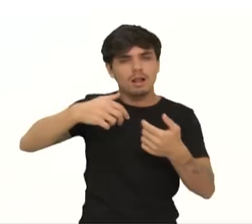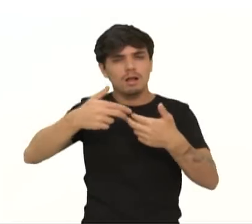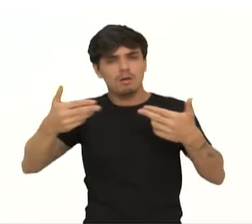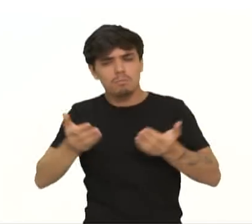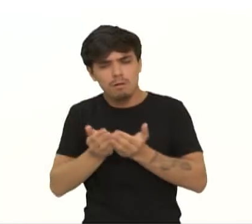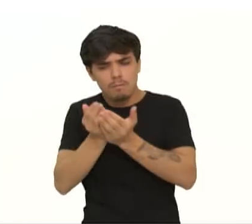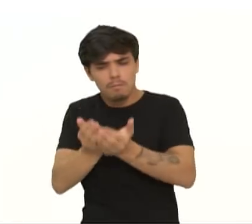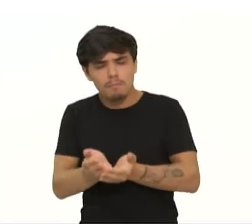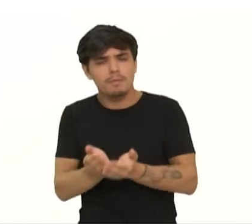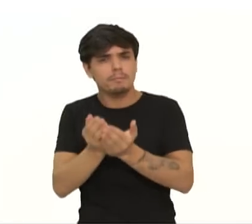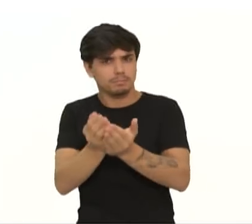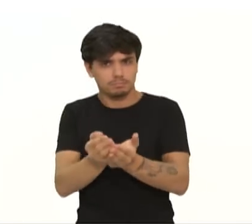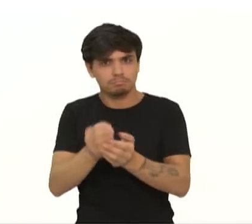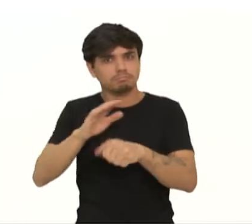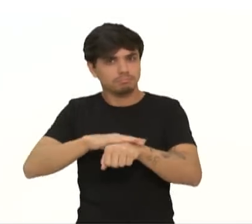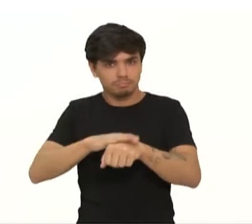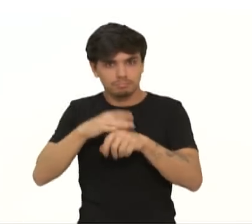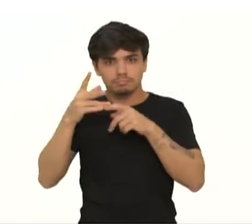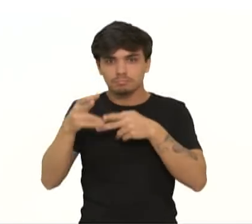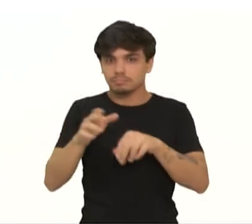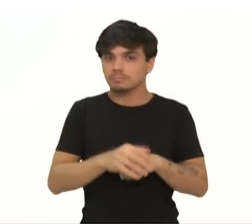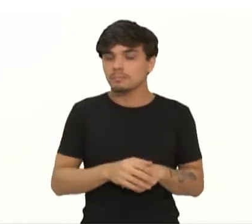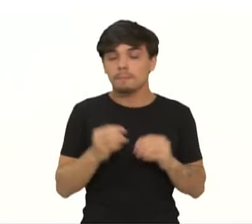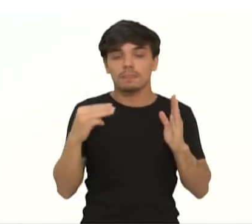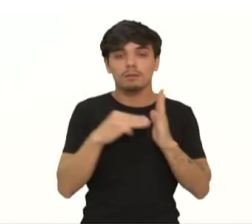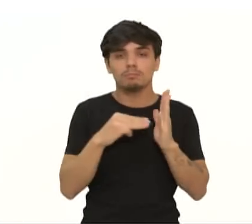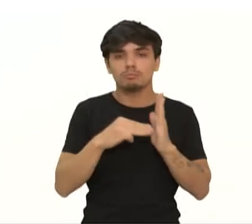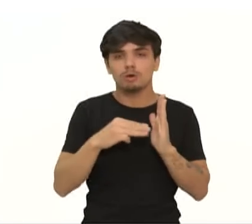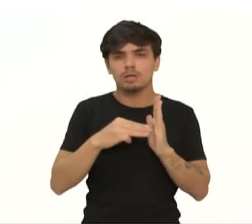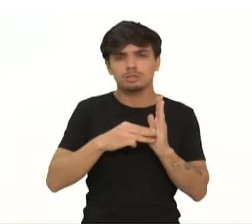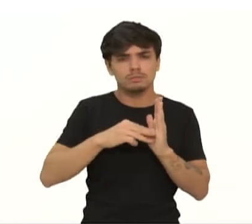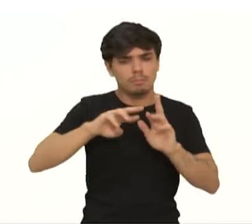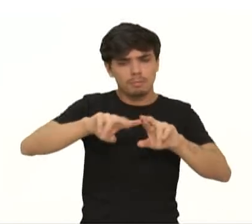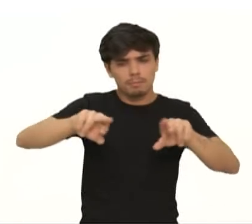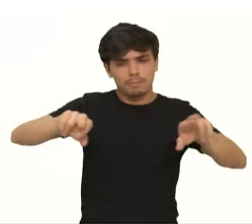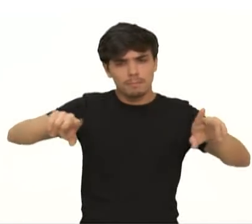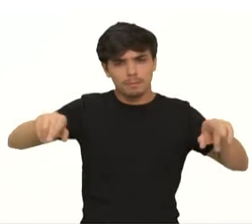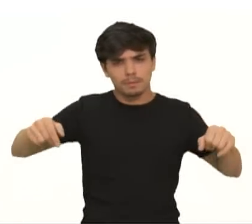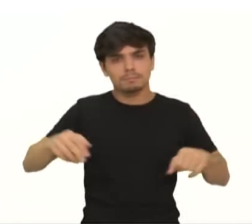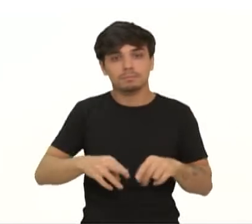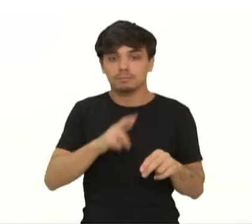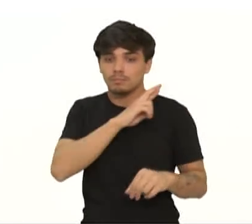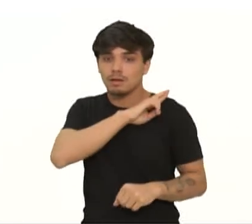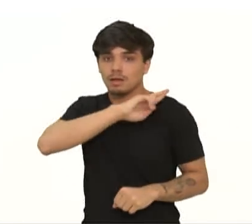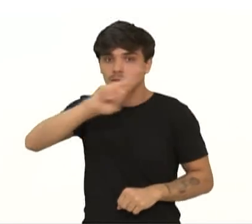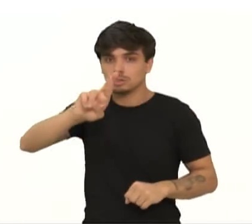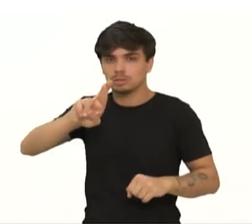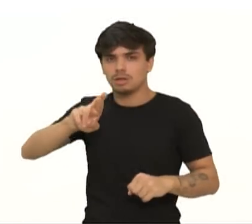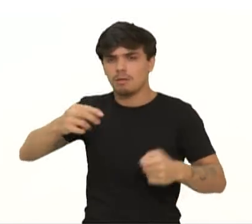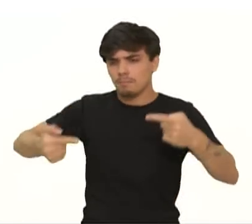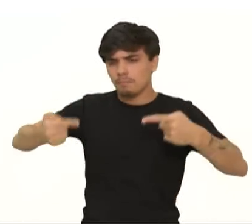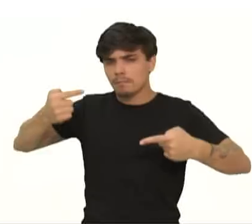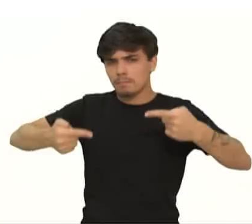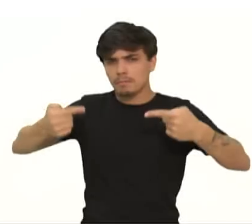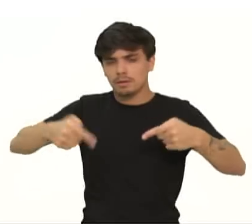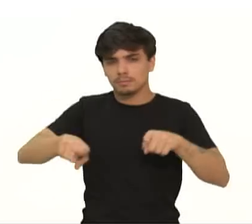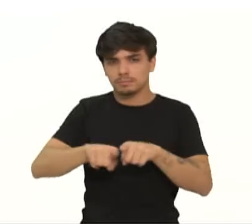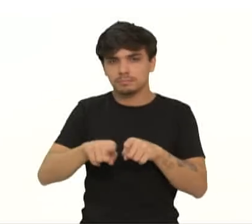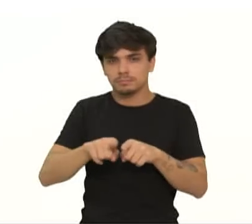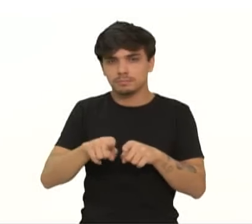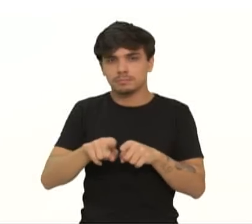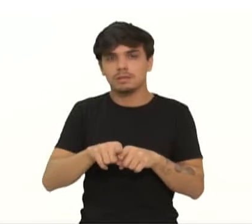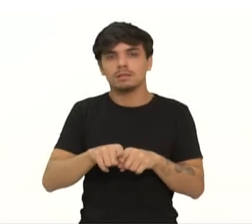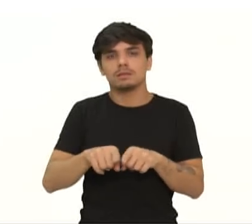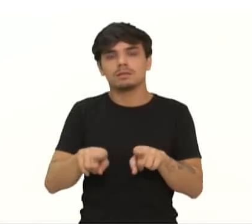tudo no mesmo período. Os motivos foram variados. Rivalidades religiosas, dinásticas, quer dizer,